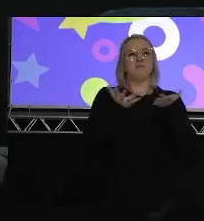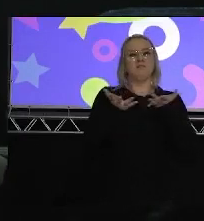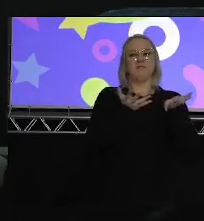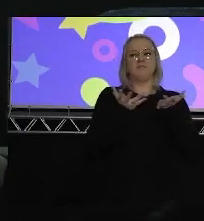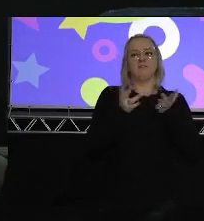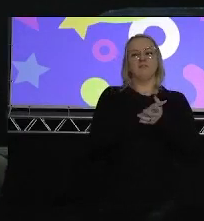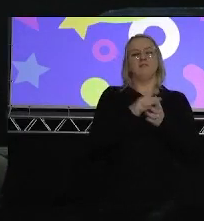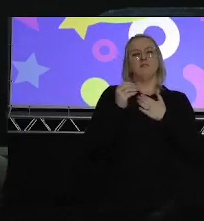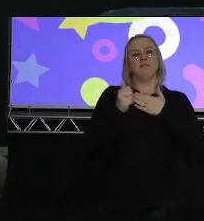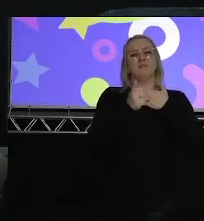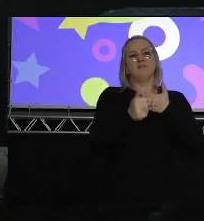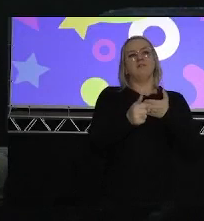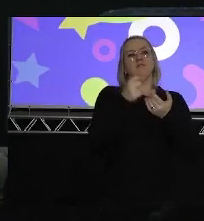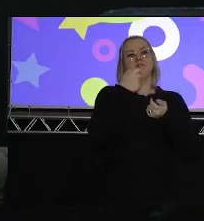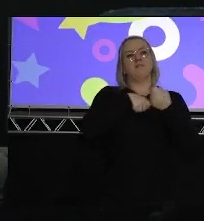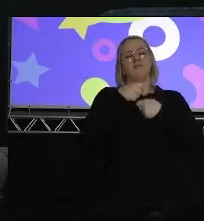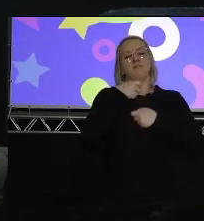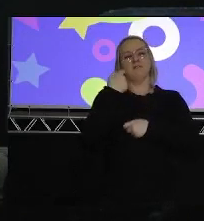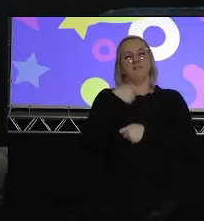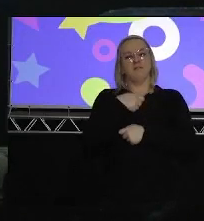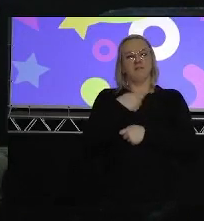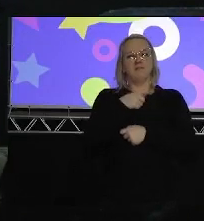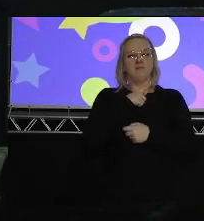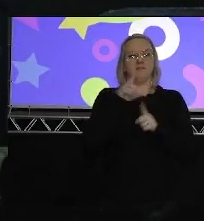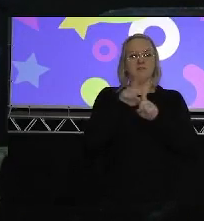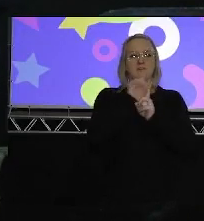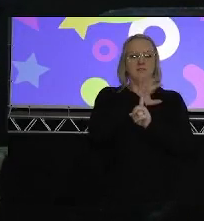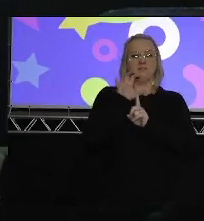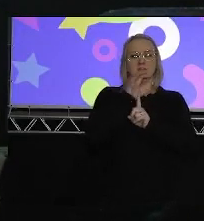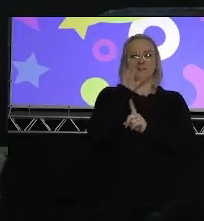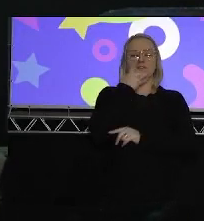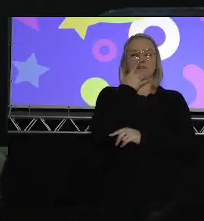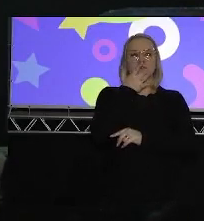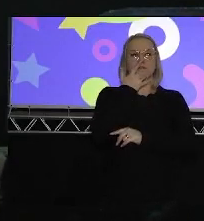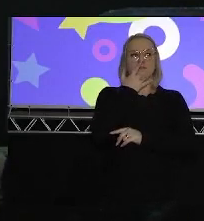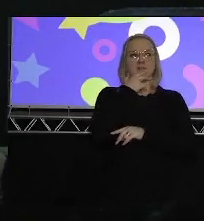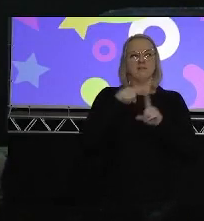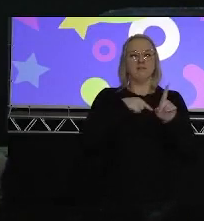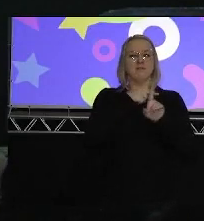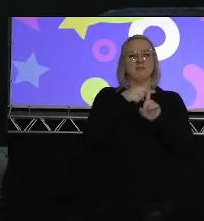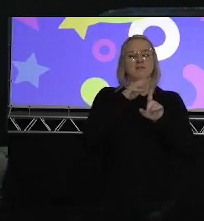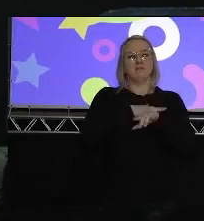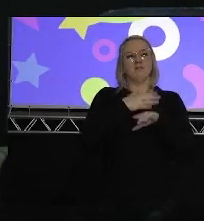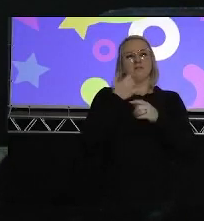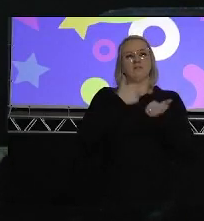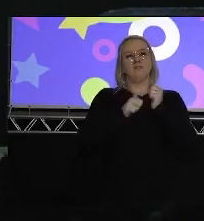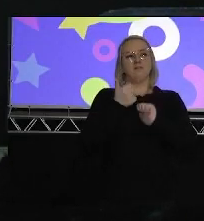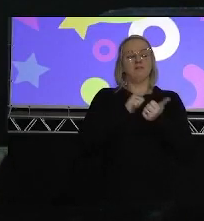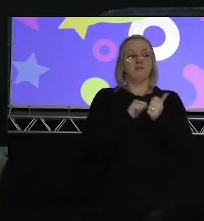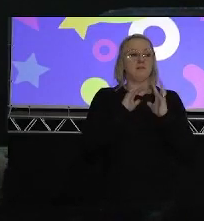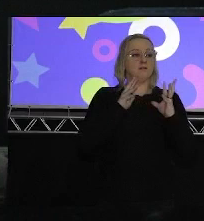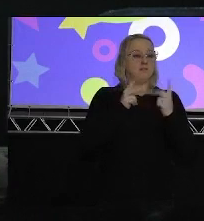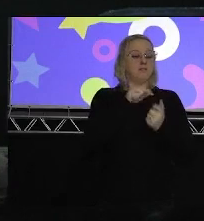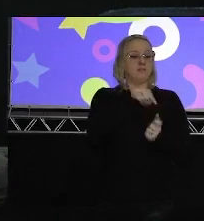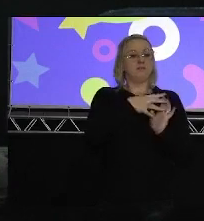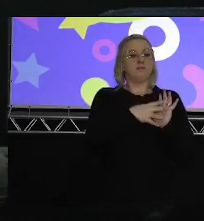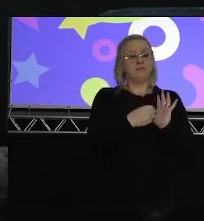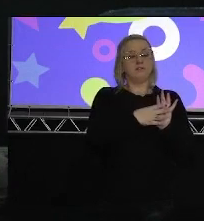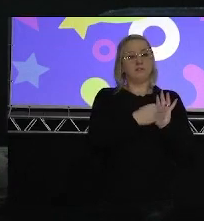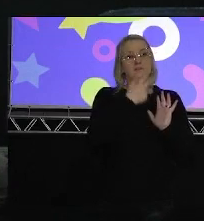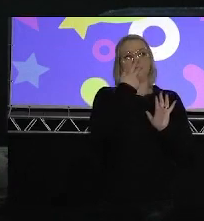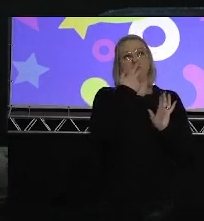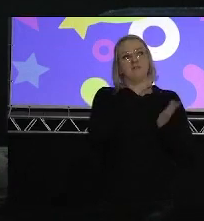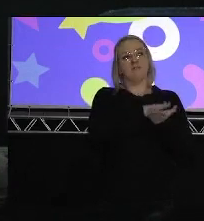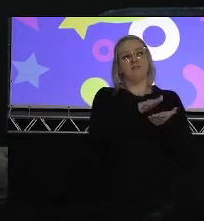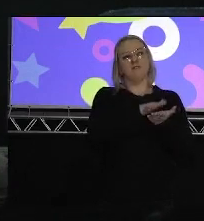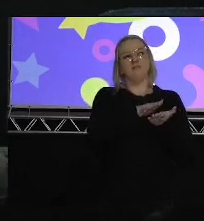trabalhando alinhado com as necessidades do negócio, a gente causa impacto rápido, positivo, com mais qualidade, né? E que todo esse modelo foi decisivo no